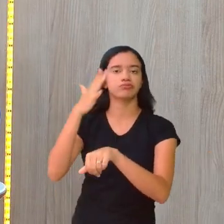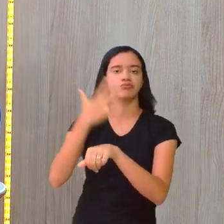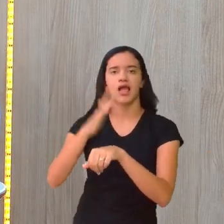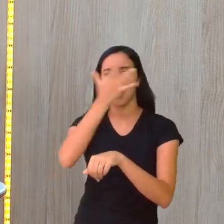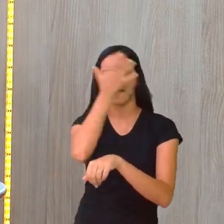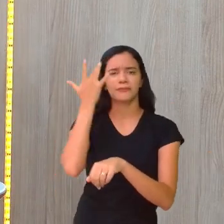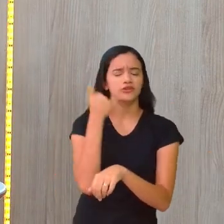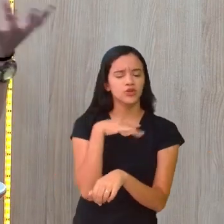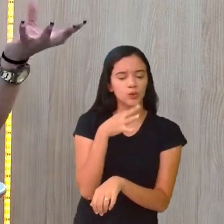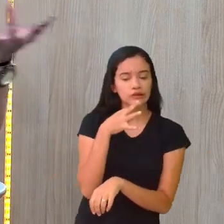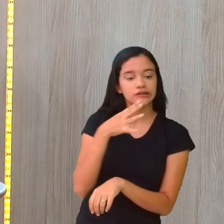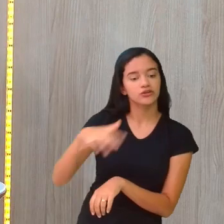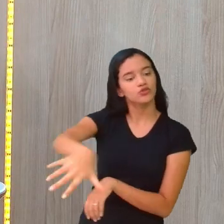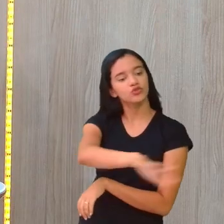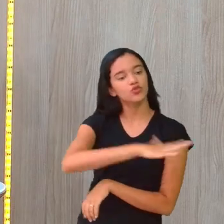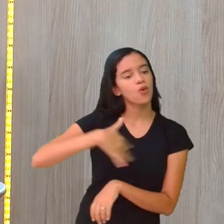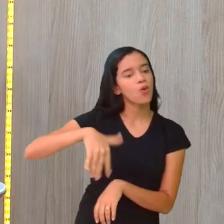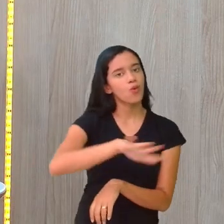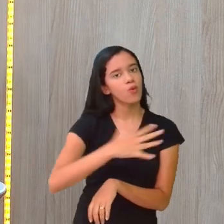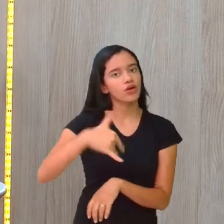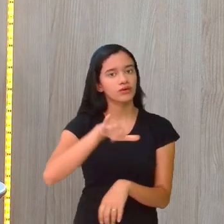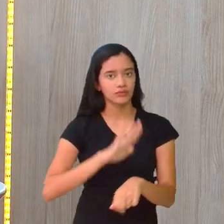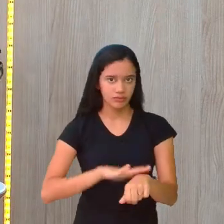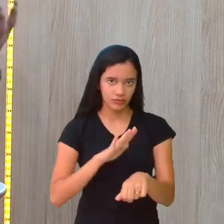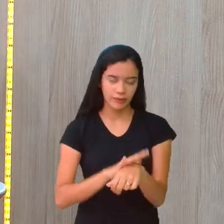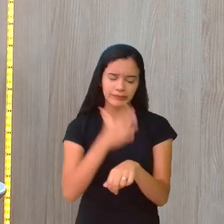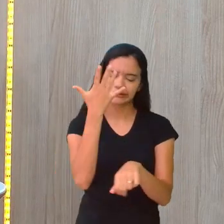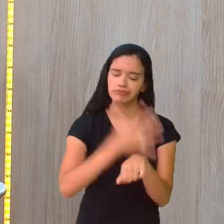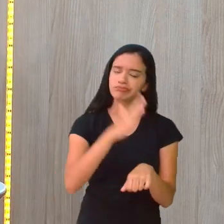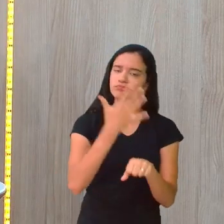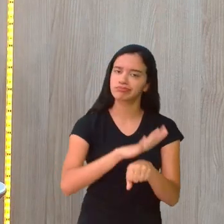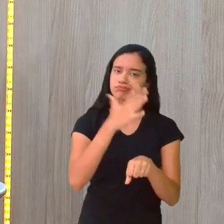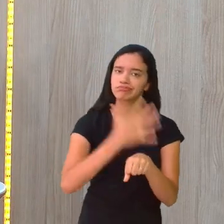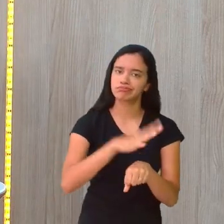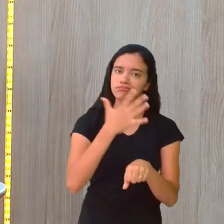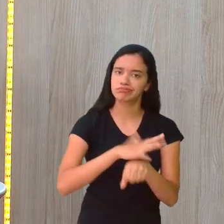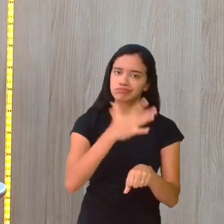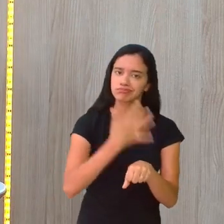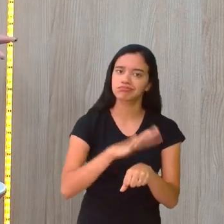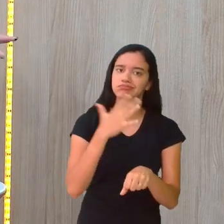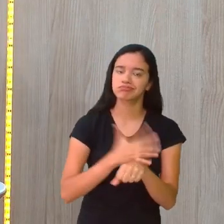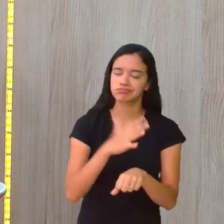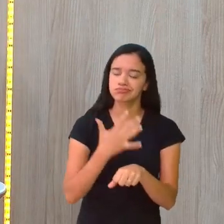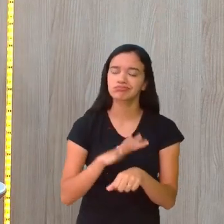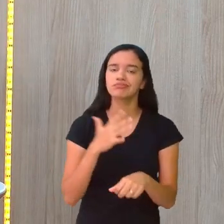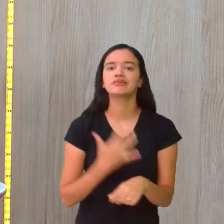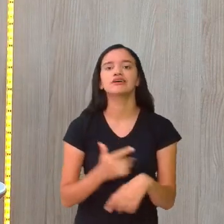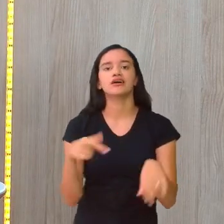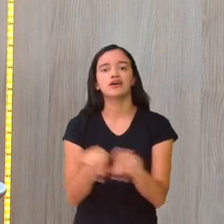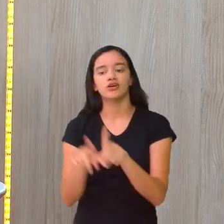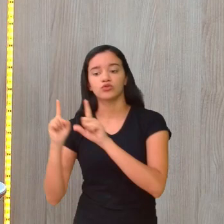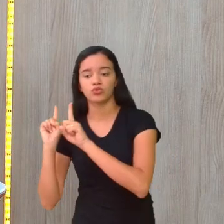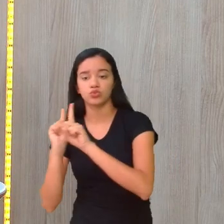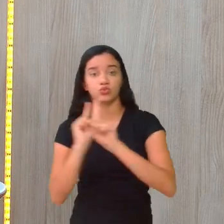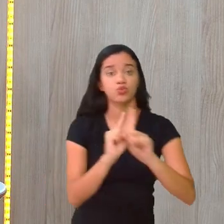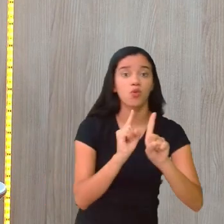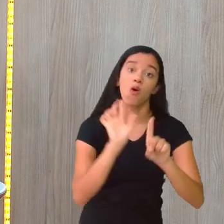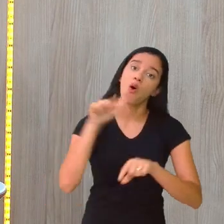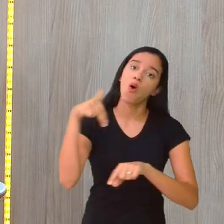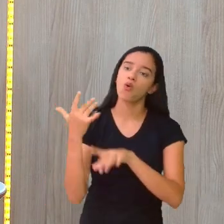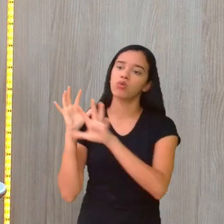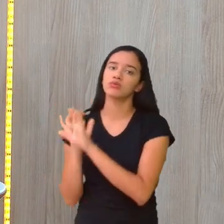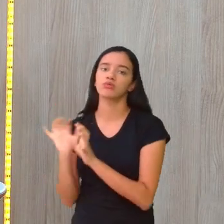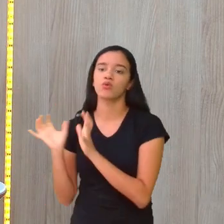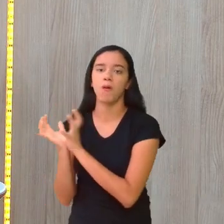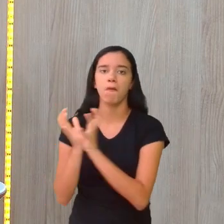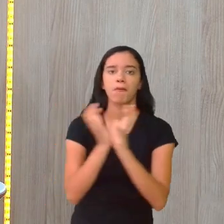galera tá conhecendo aquele lugar no momento, né? Sim. E treinando e tudo mais, né? Um atrás do outro, né? Às vezes vai em grupo, né, a galera.